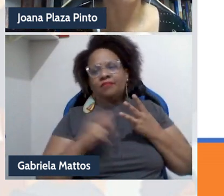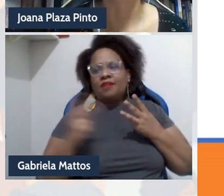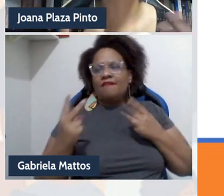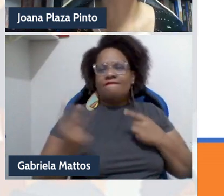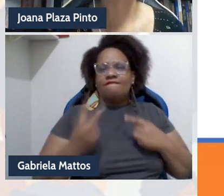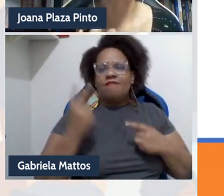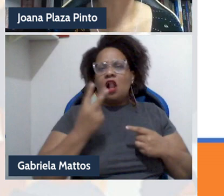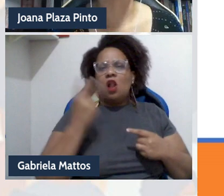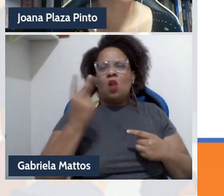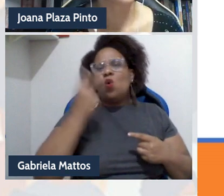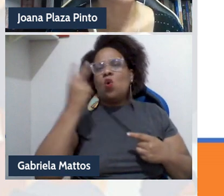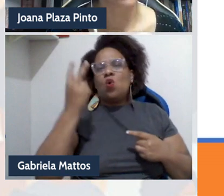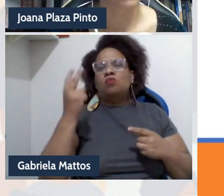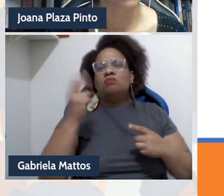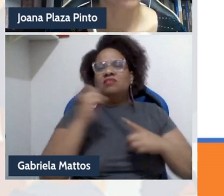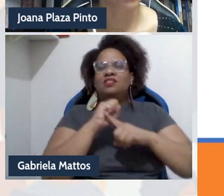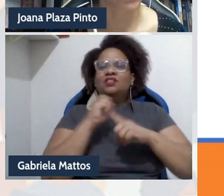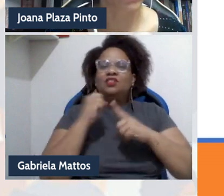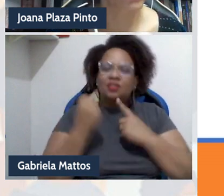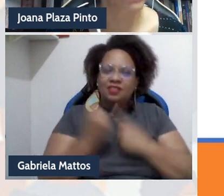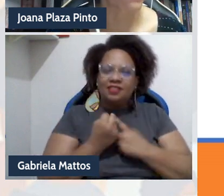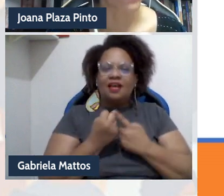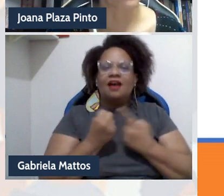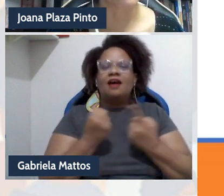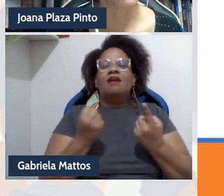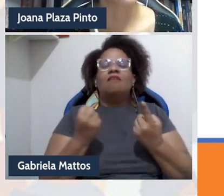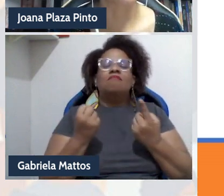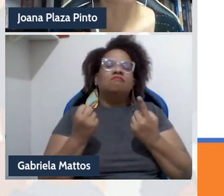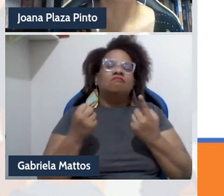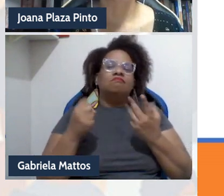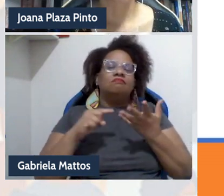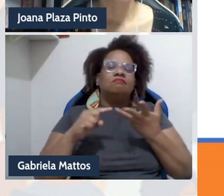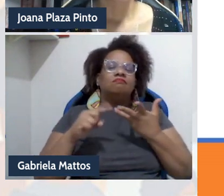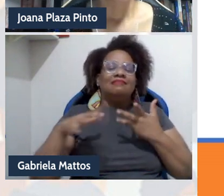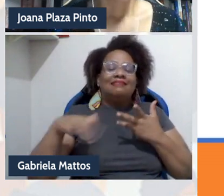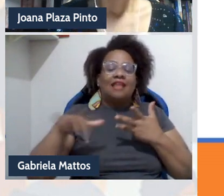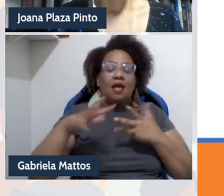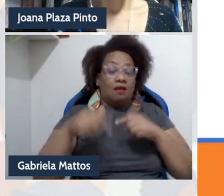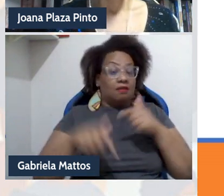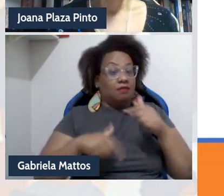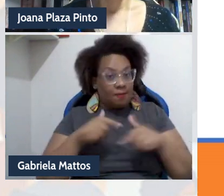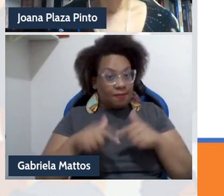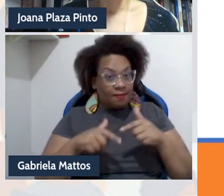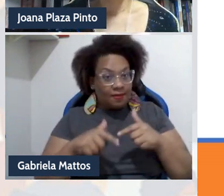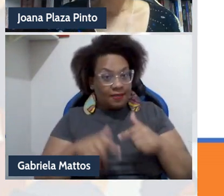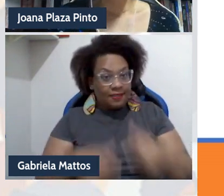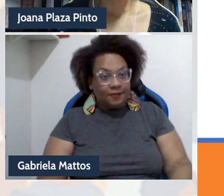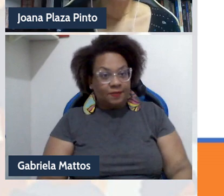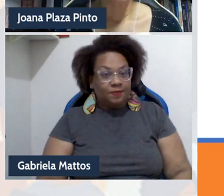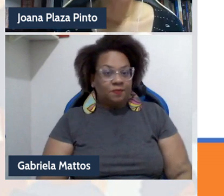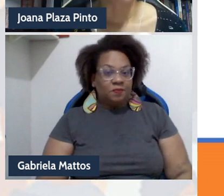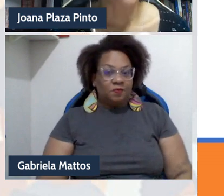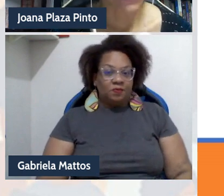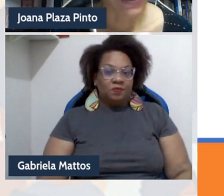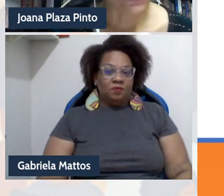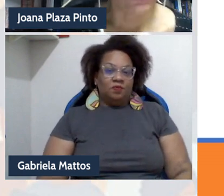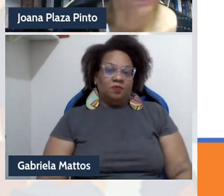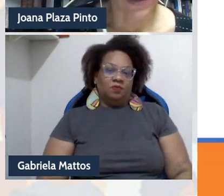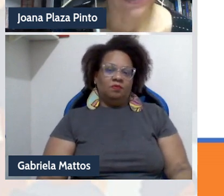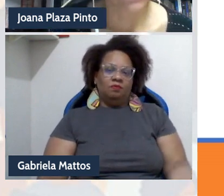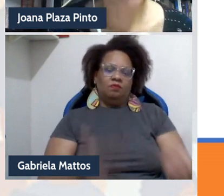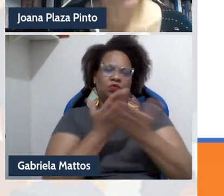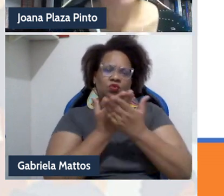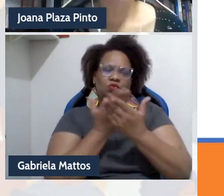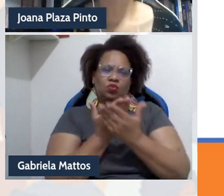valorização social, etc., no mundo do trabalho, né? Então, o que os estudos têm